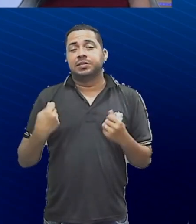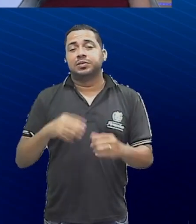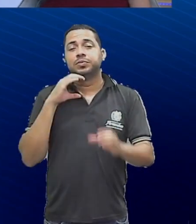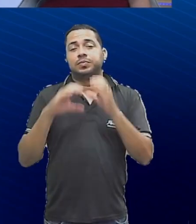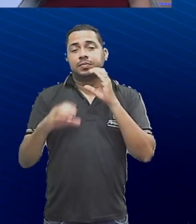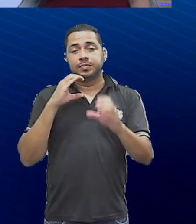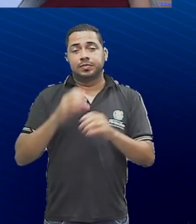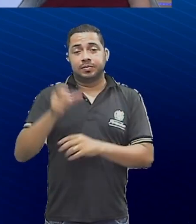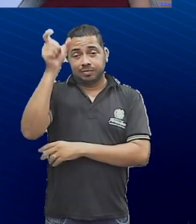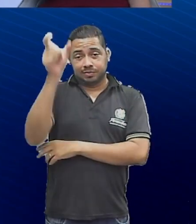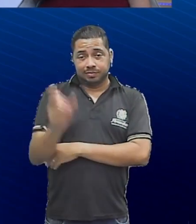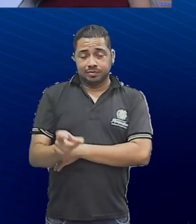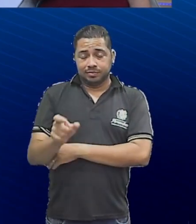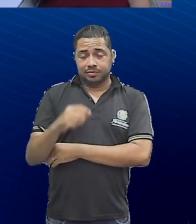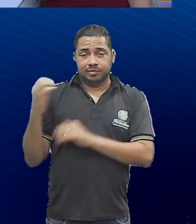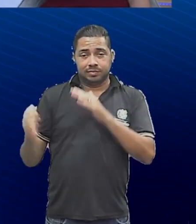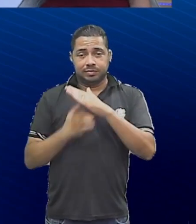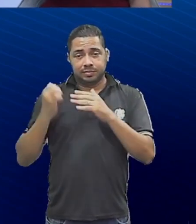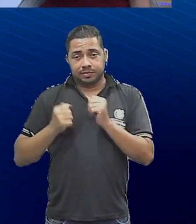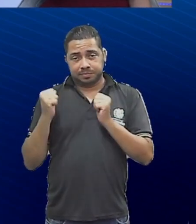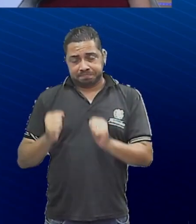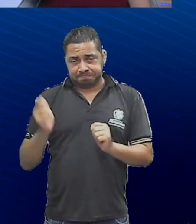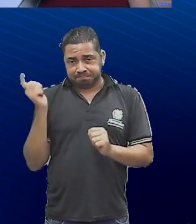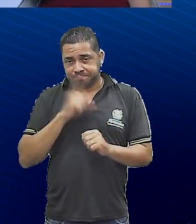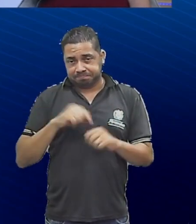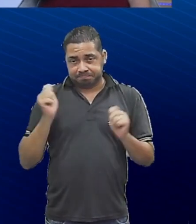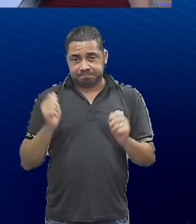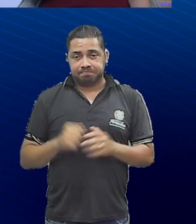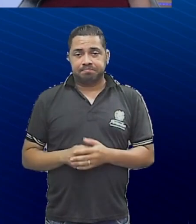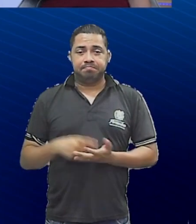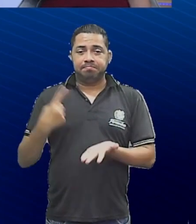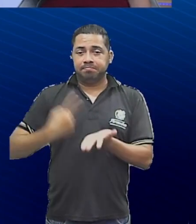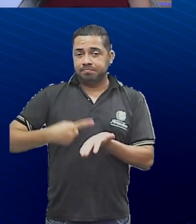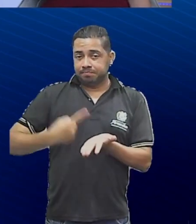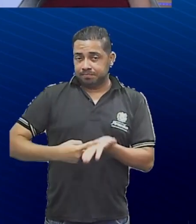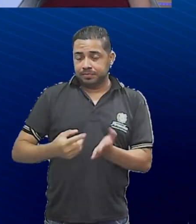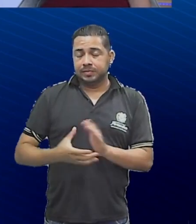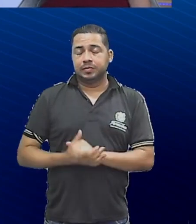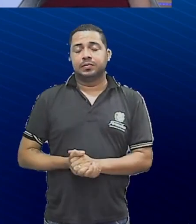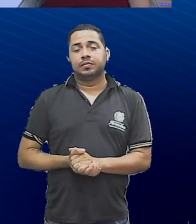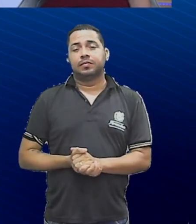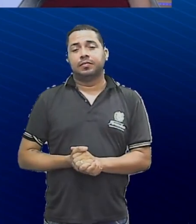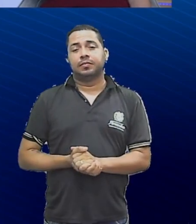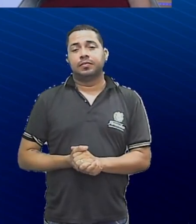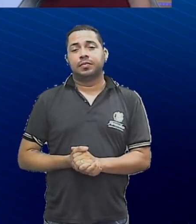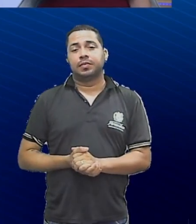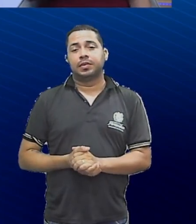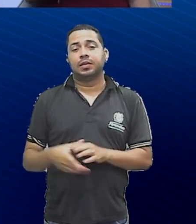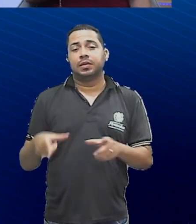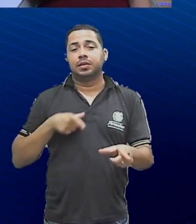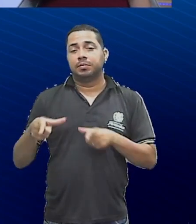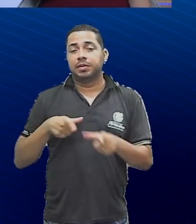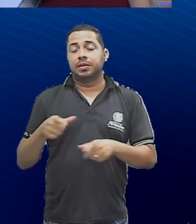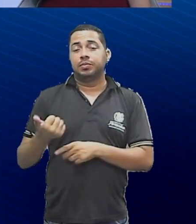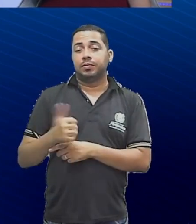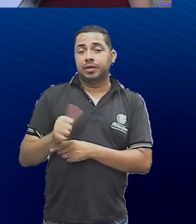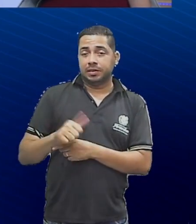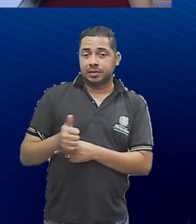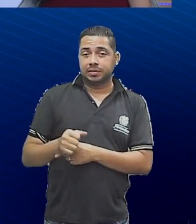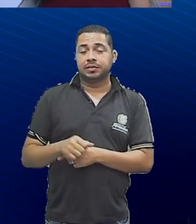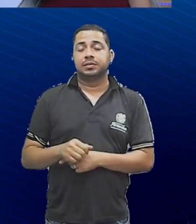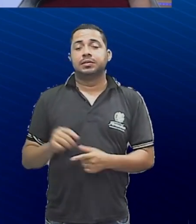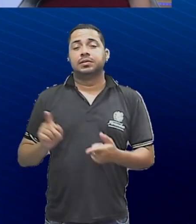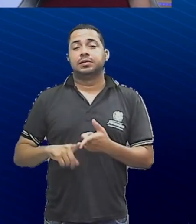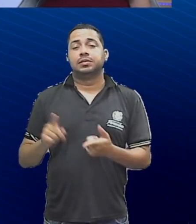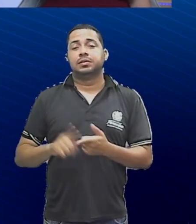cliente o quê? Que a empresa ela possui comprometimento, que ela possui, ela trabalha com qualidade, ela tem